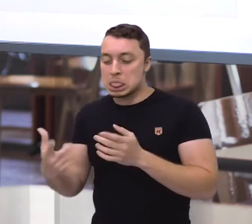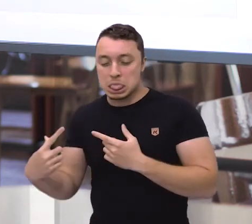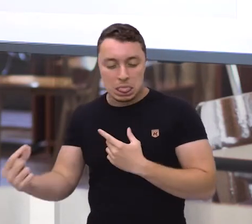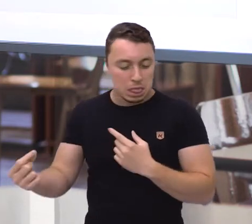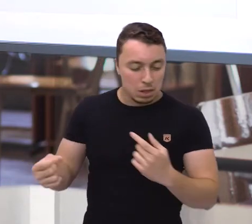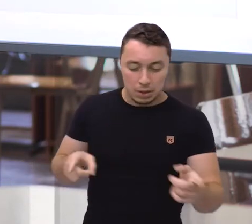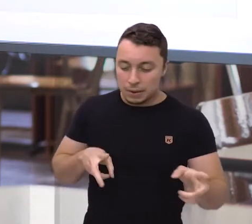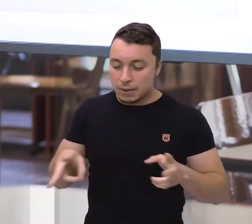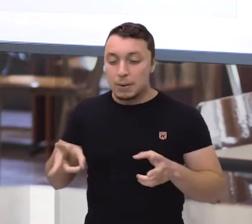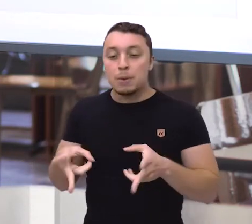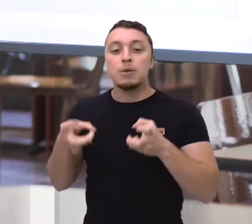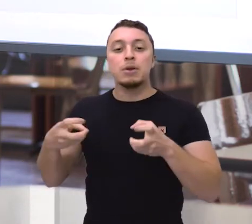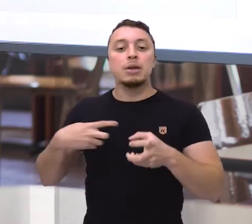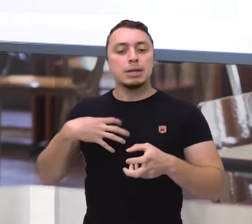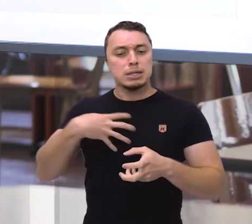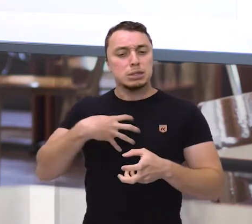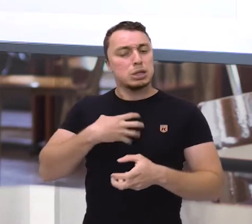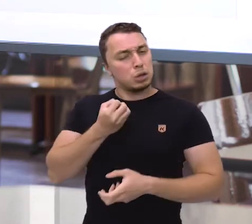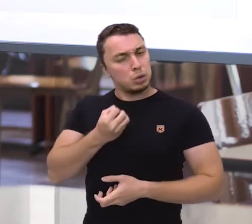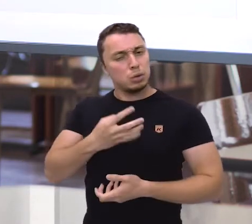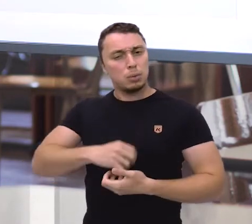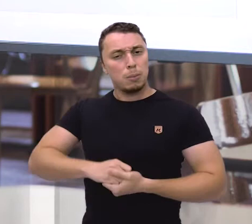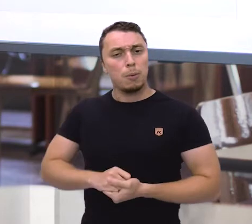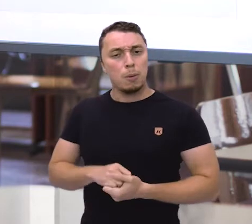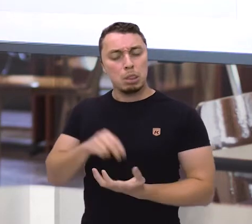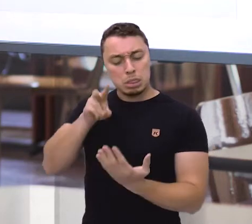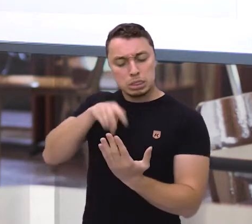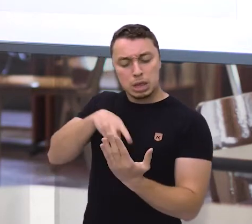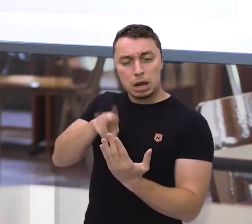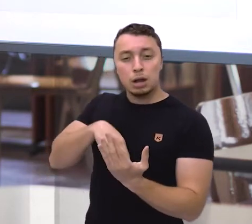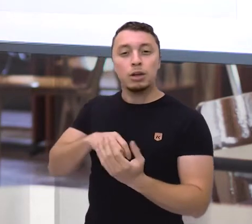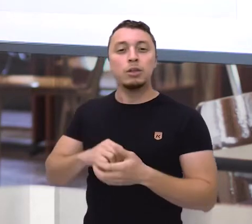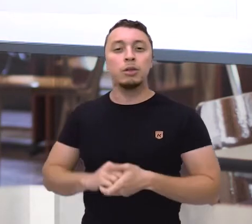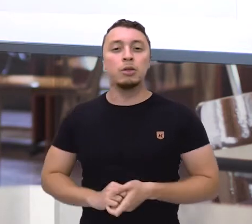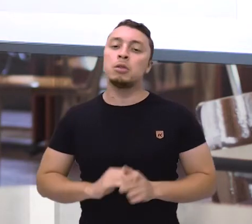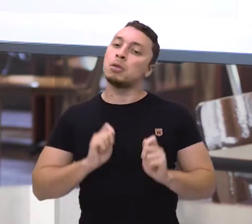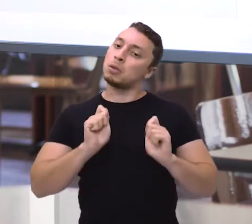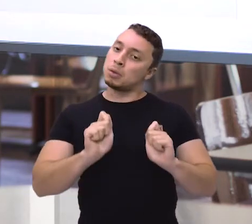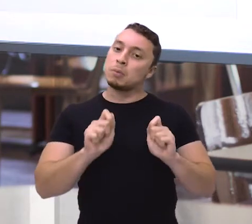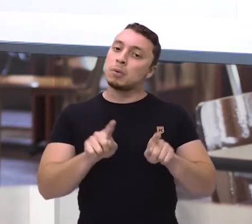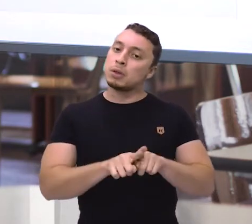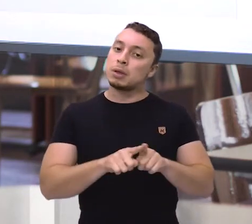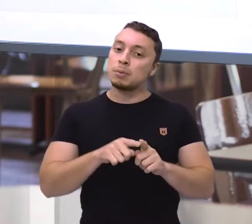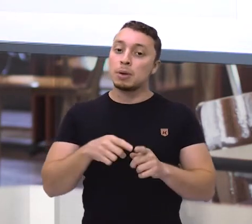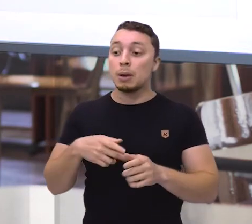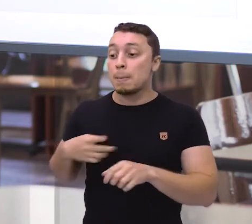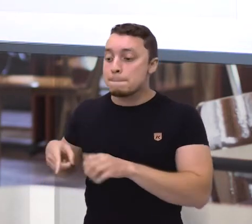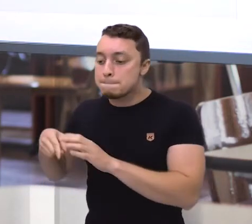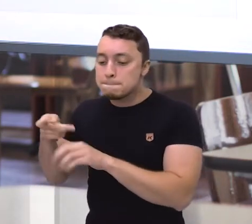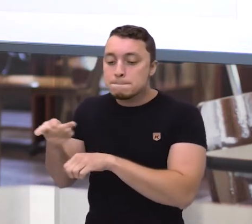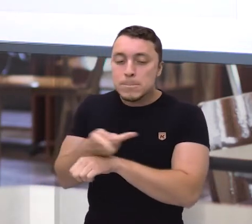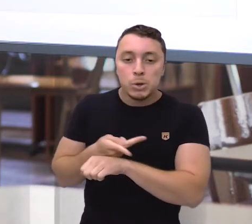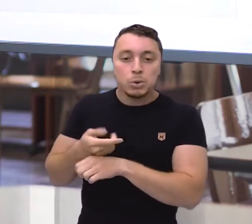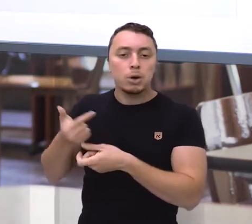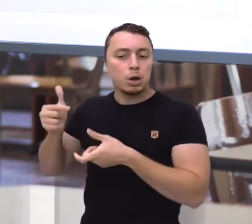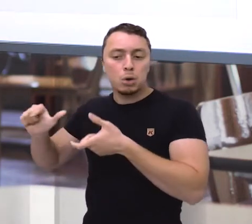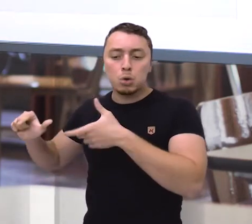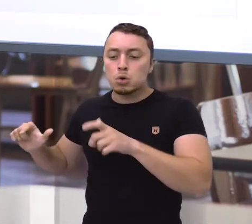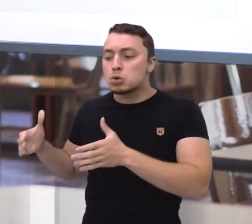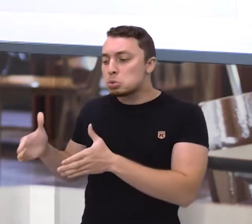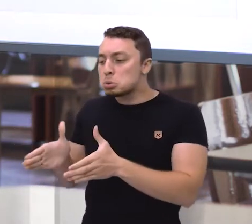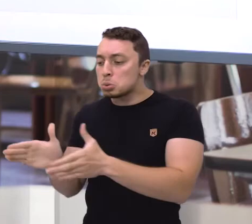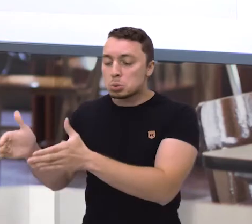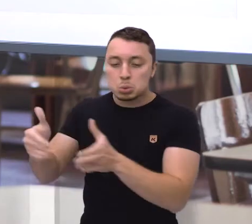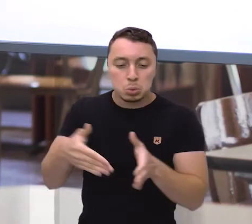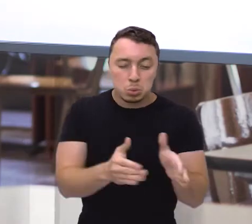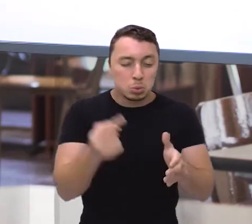que melhor achar com relação à sua leitura. Você pode estar trazendo ou buscando caminhos para essa leitura.